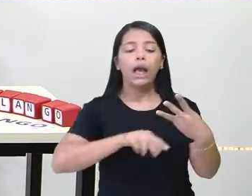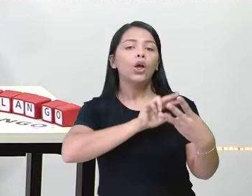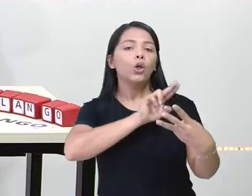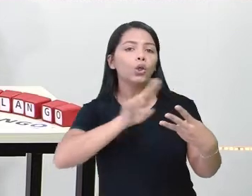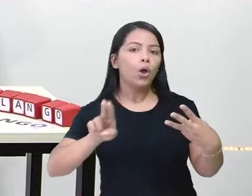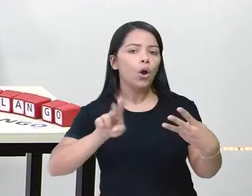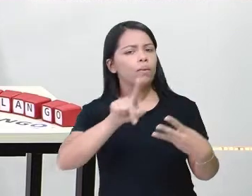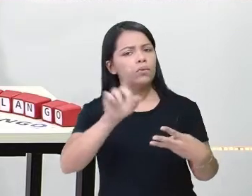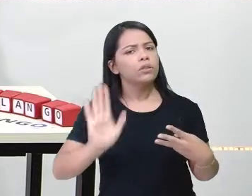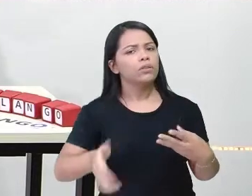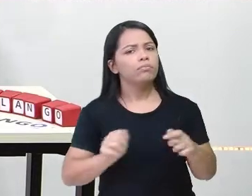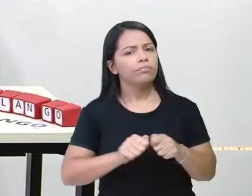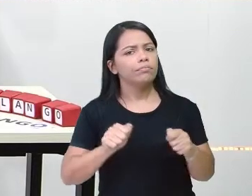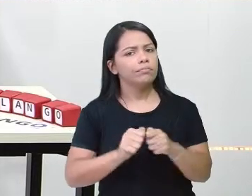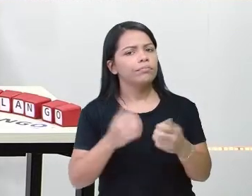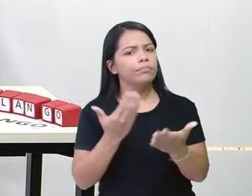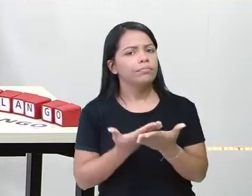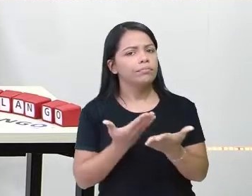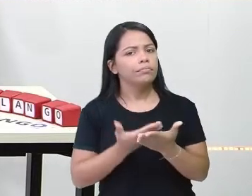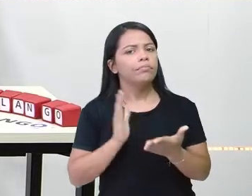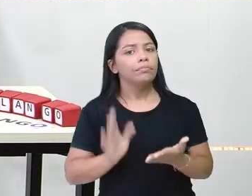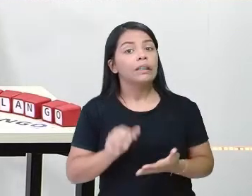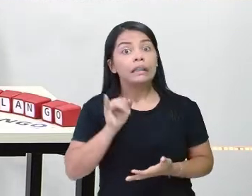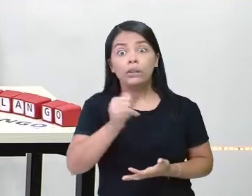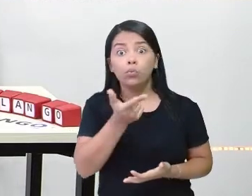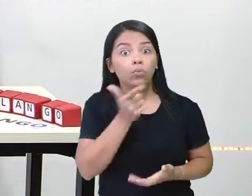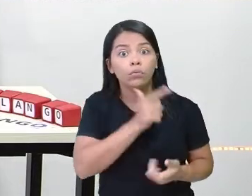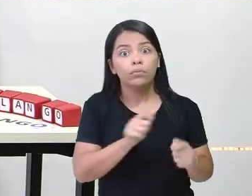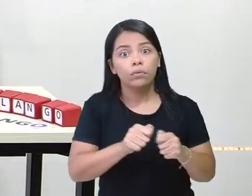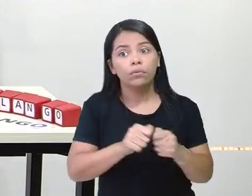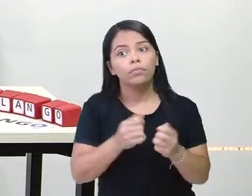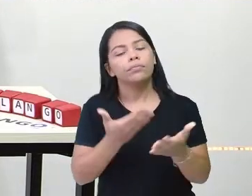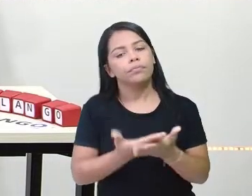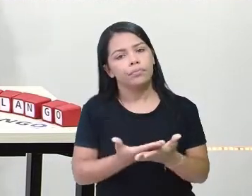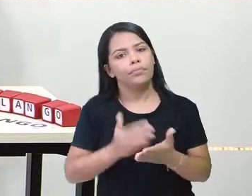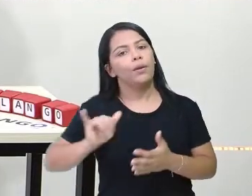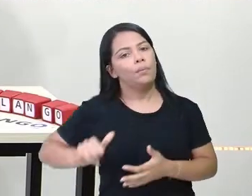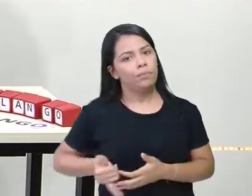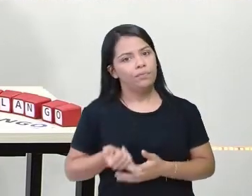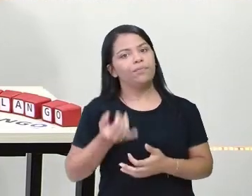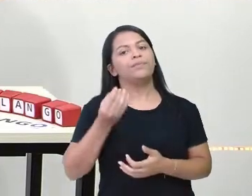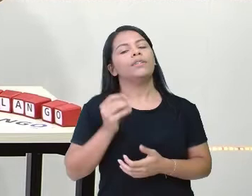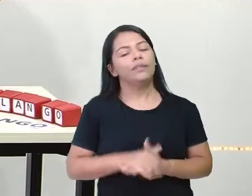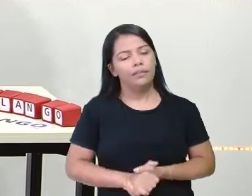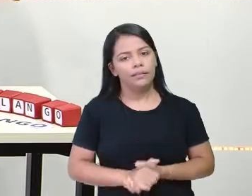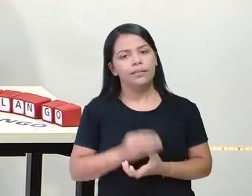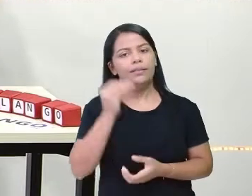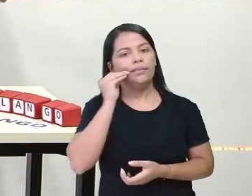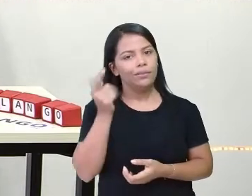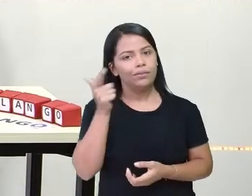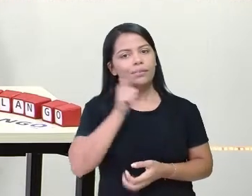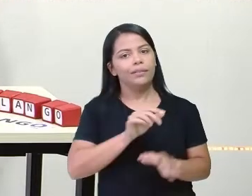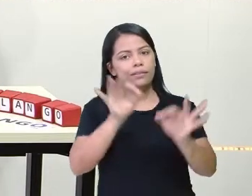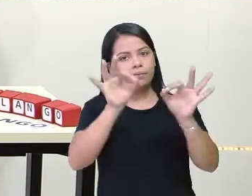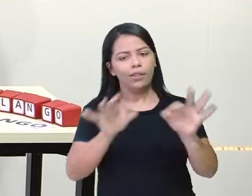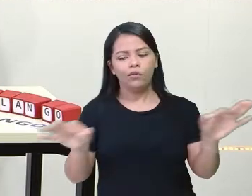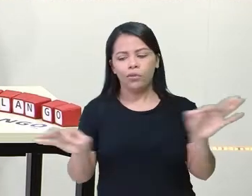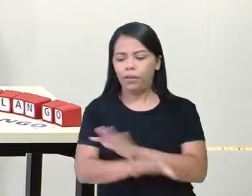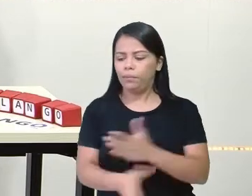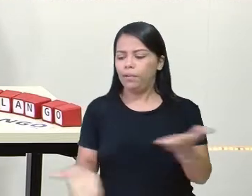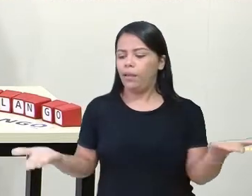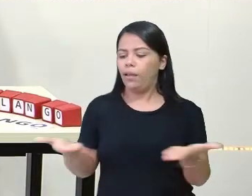já fez o desafio. Se não, aproveita. Dá tempo, não é isso? E eu vou terminando aqui. E digo,